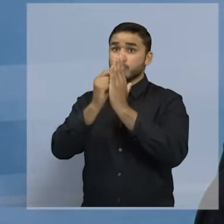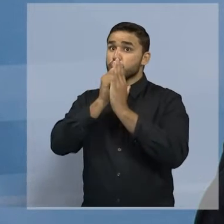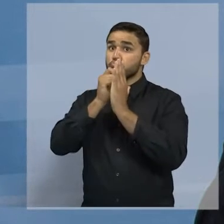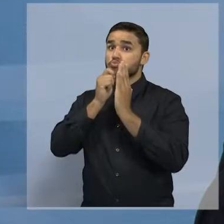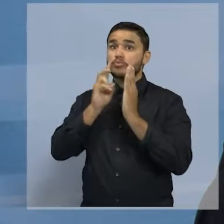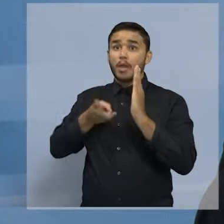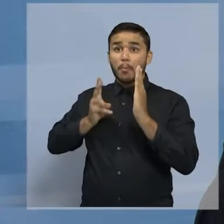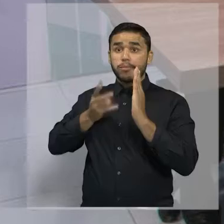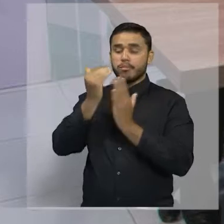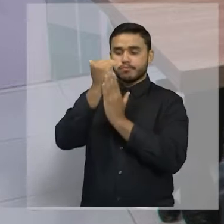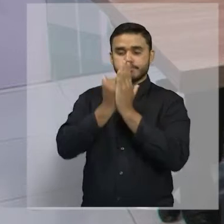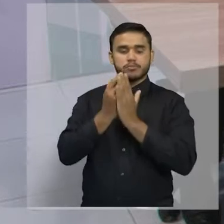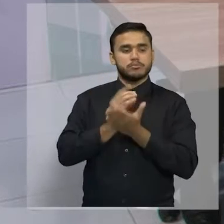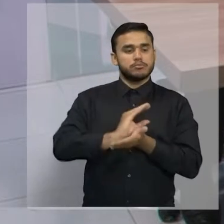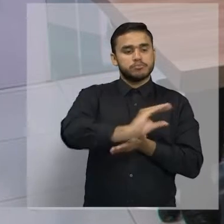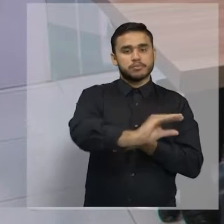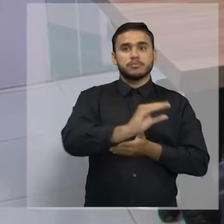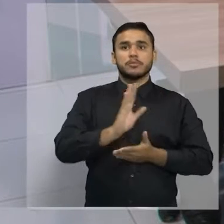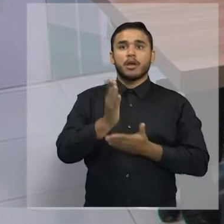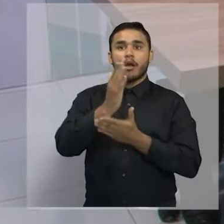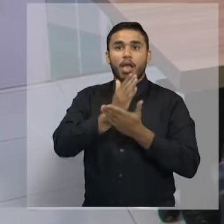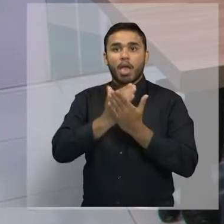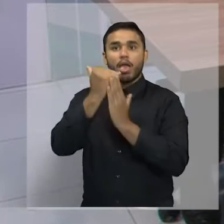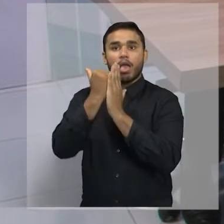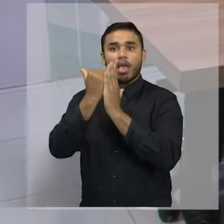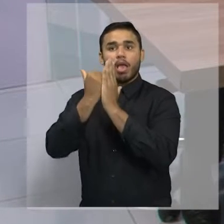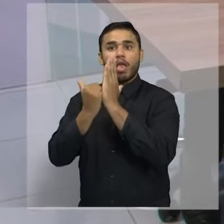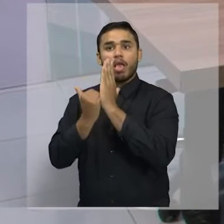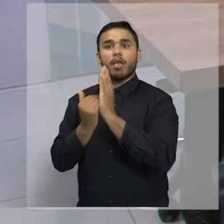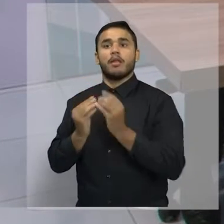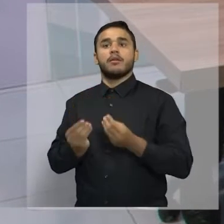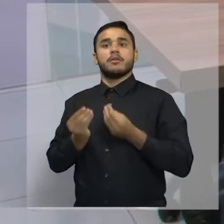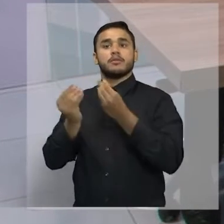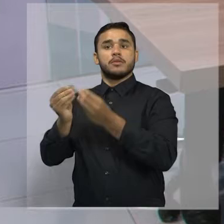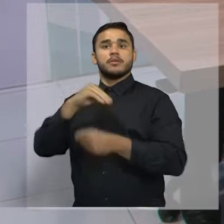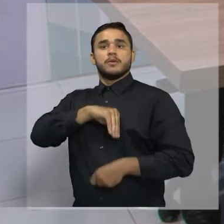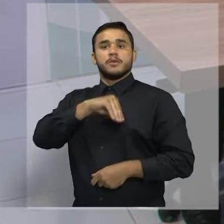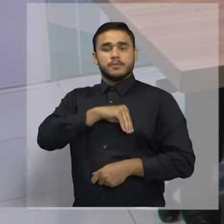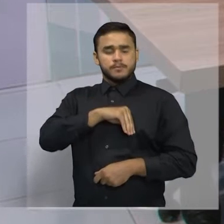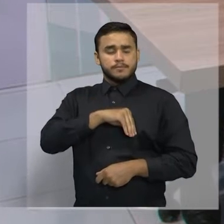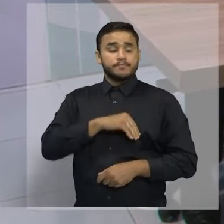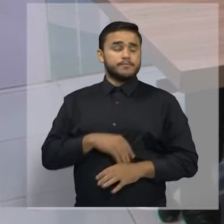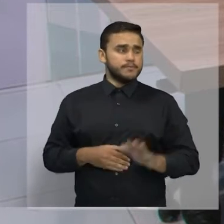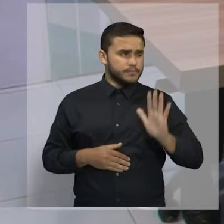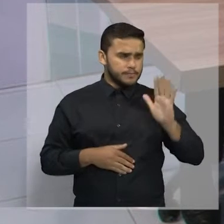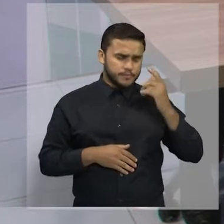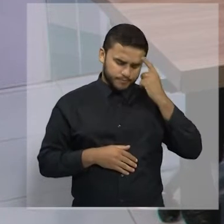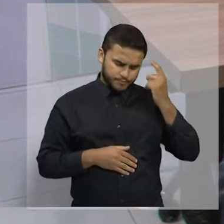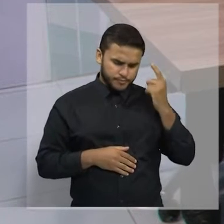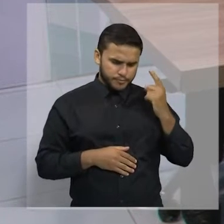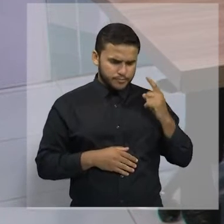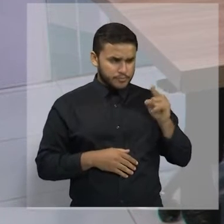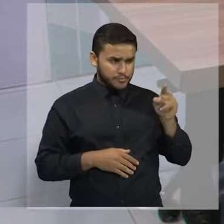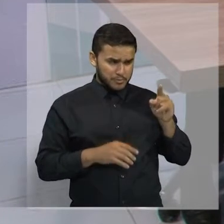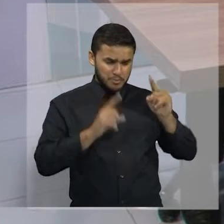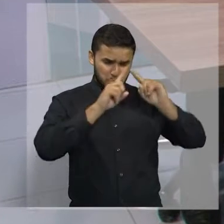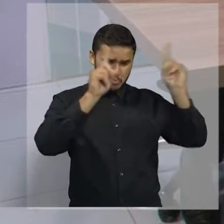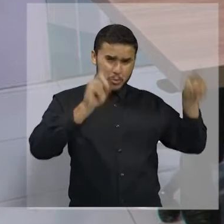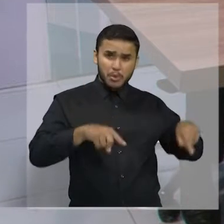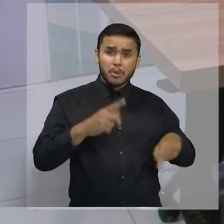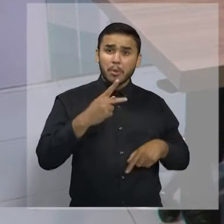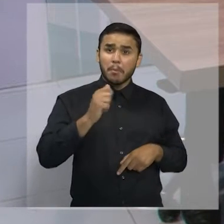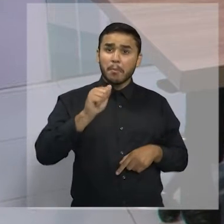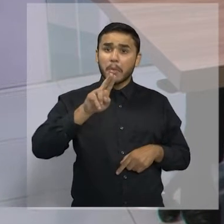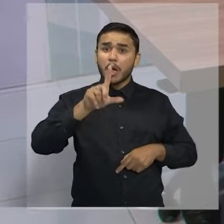contribuição patronal. Isso já é muito grave, por quê? Porque se na proposta se retira do Guedes ele está